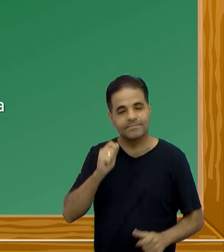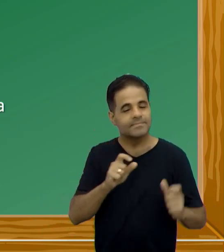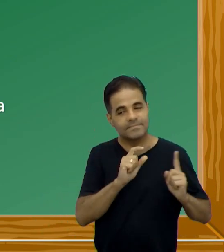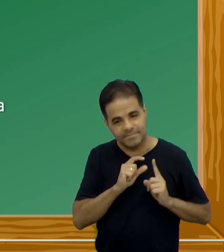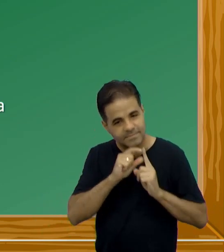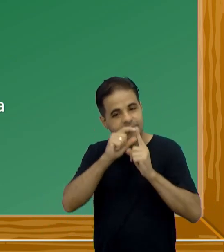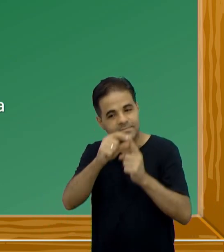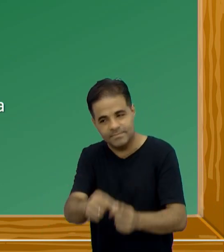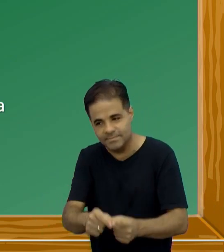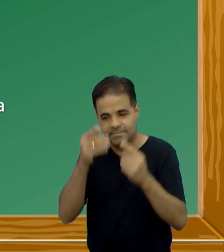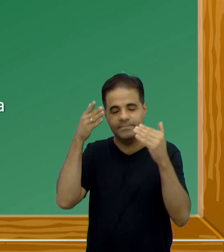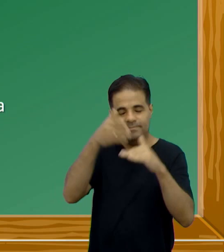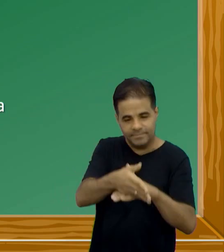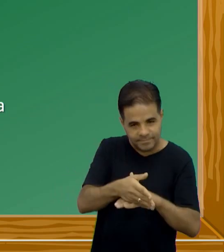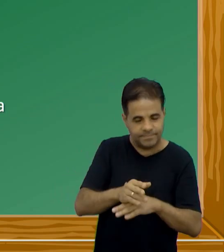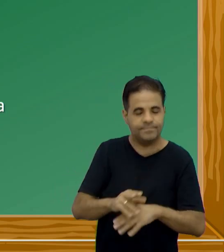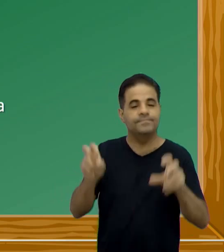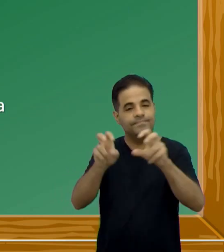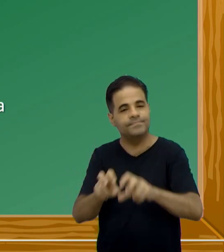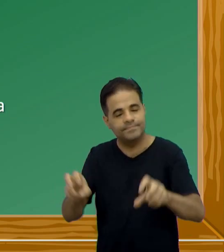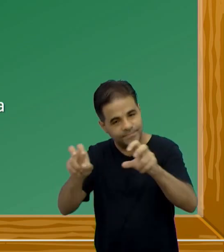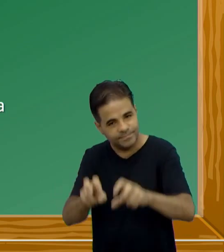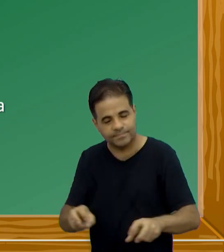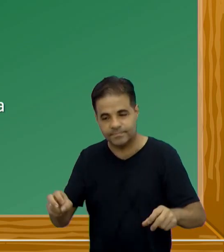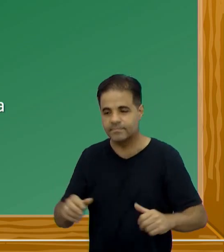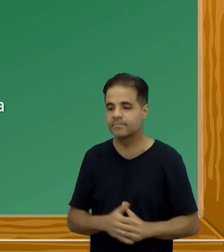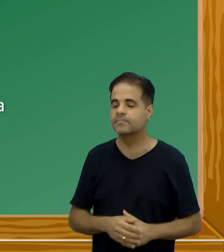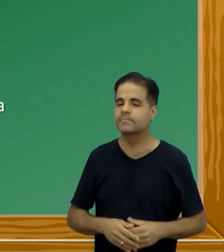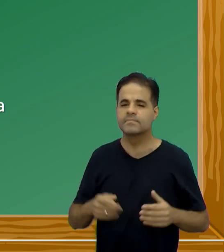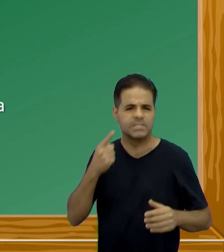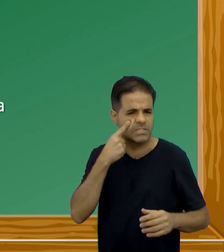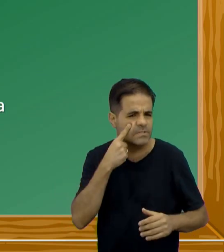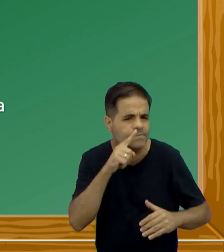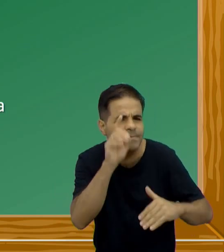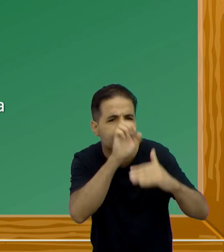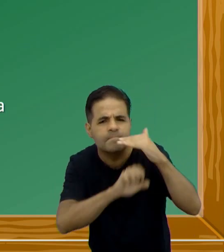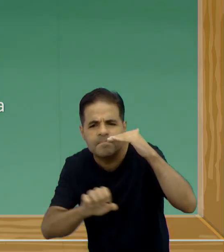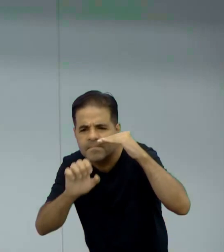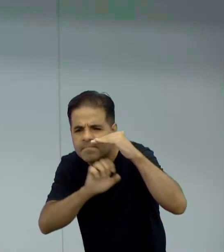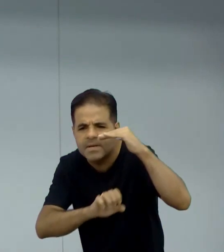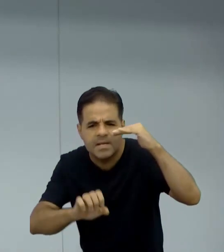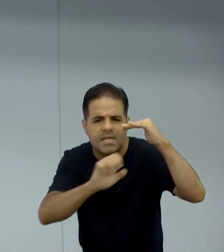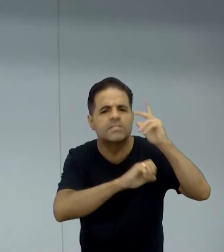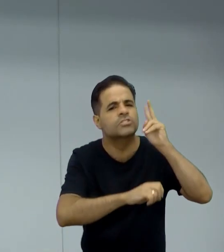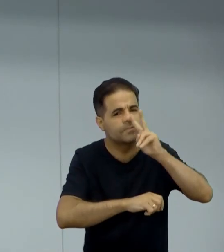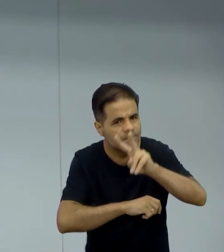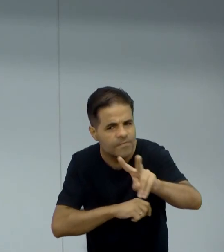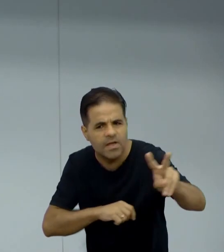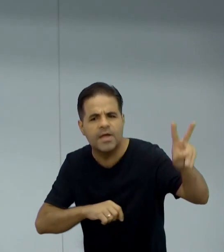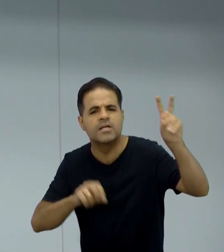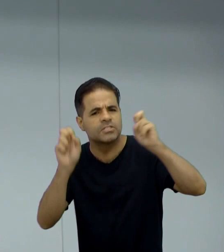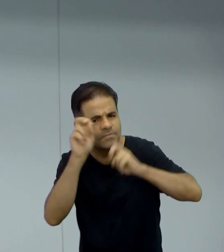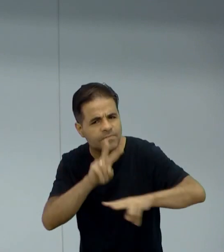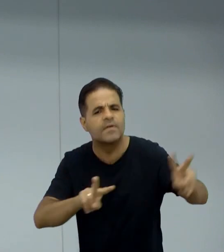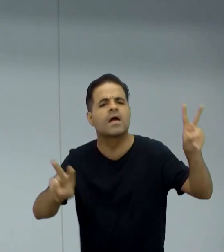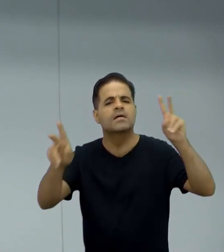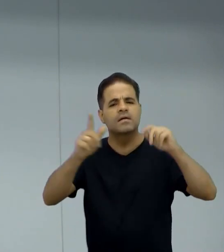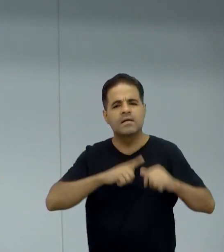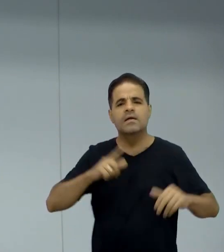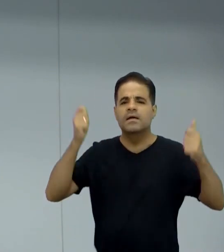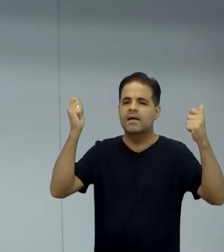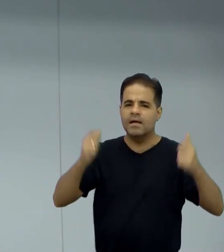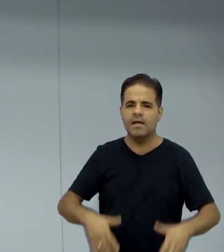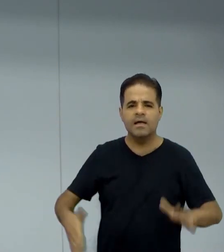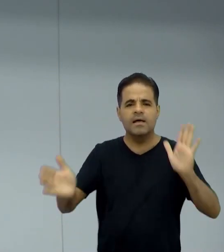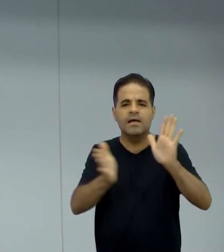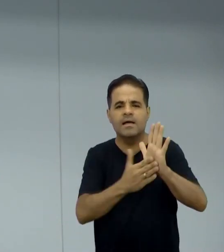tenham acesso aos meios digitais. Sim, aí hoje a gente vê muitas empresas, né, que fazem isso, né? Já